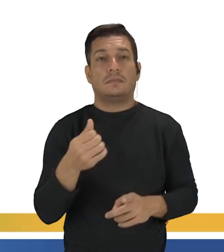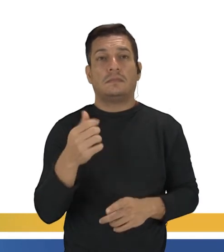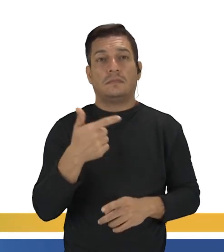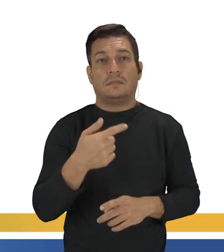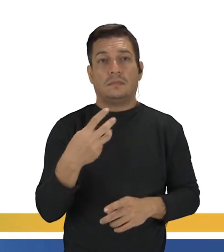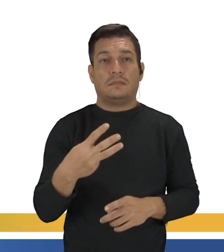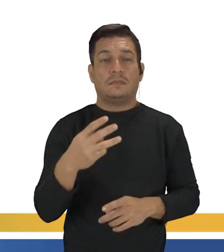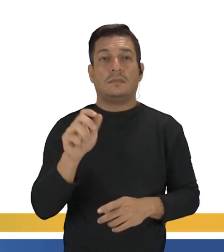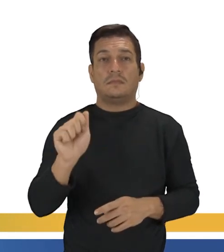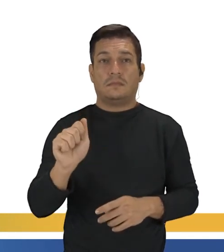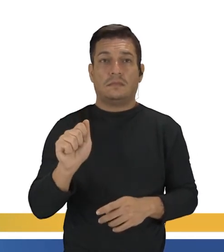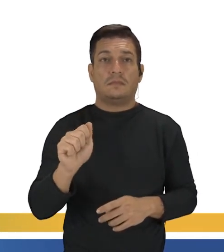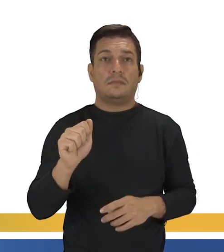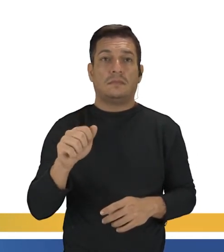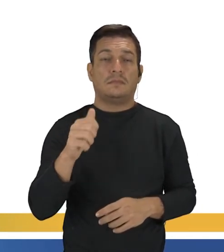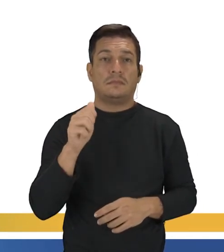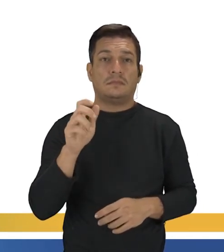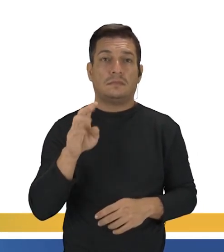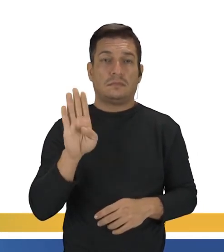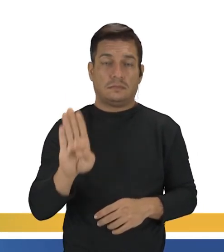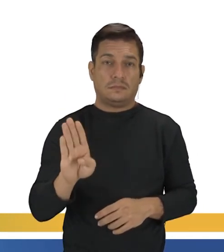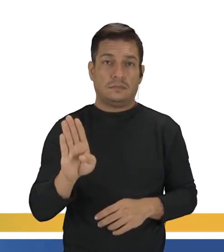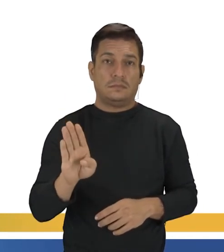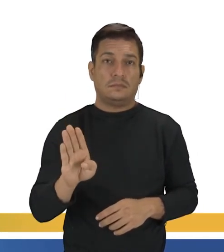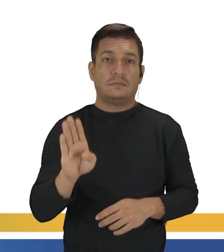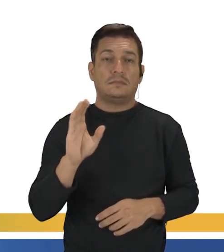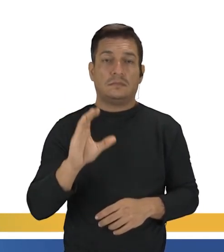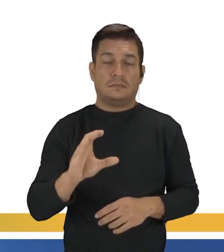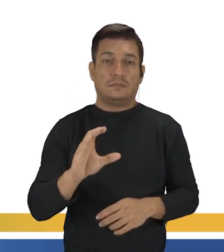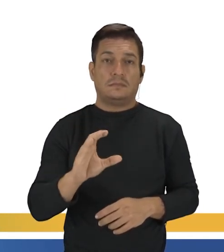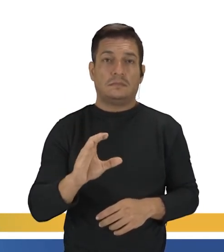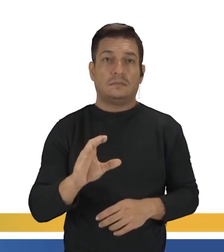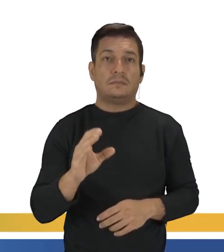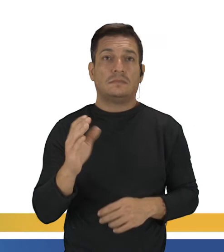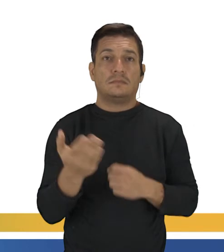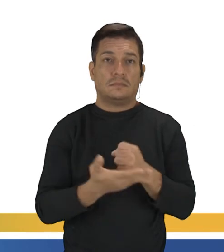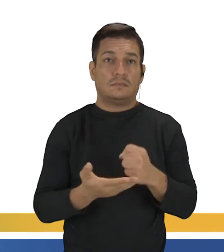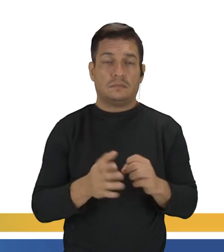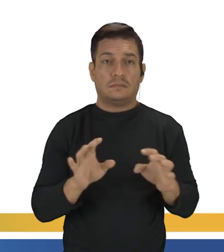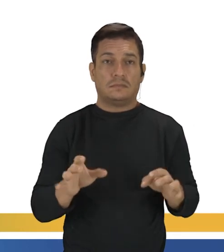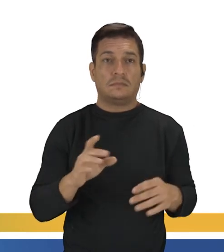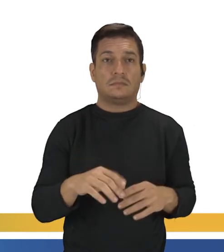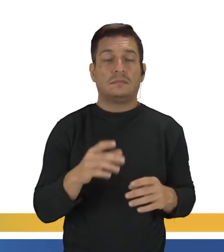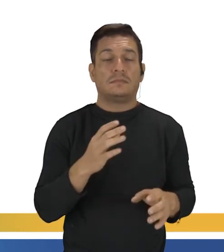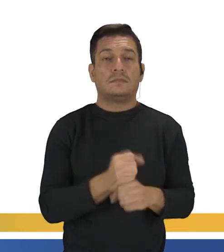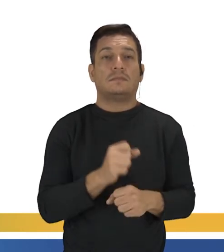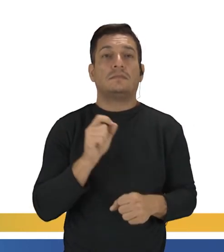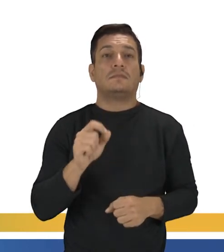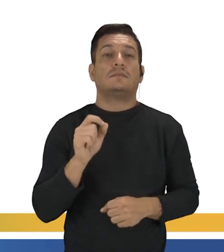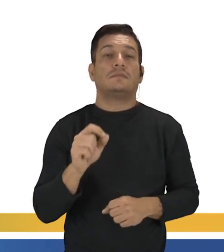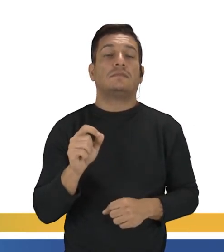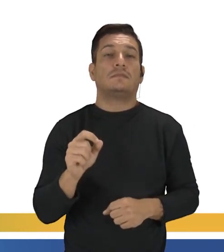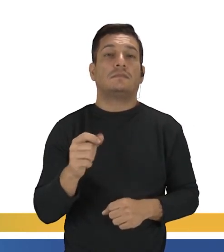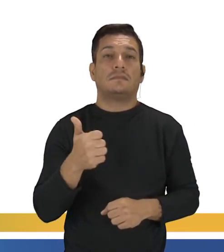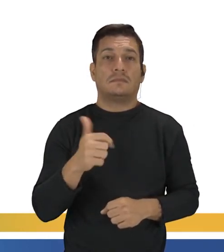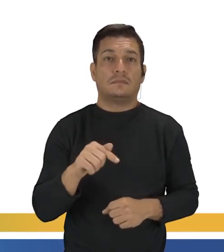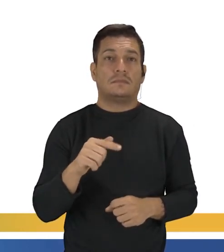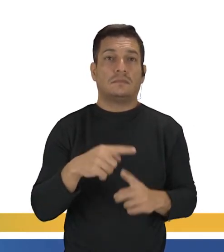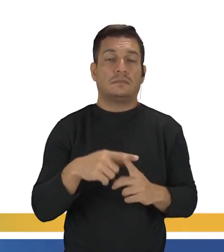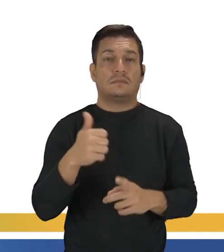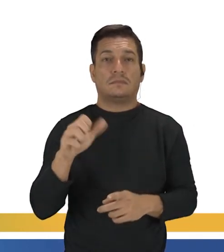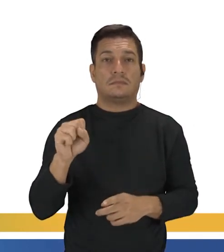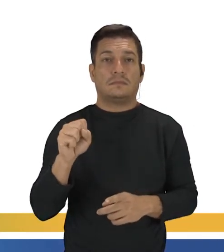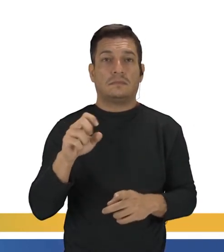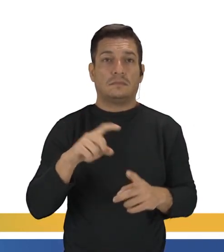que formam o A. Aqui é o B e aqui é o C. Com base nisso, eu vou somar apenas o quê? 17